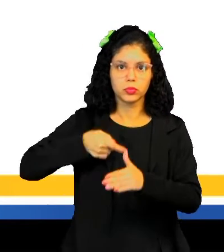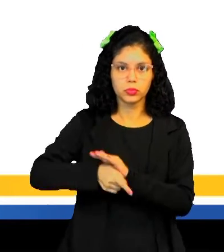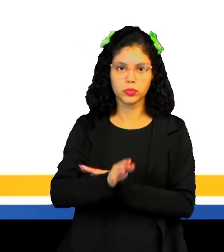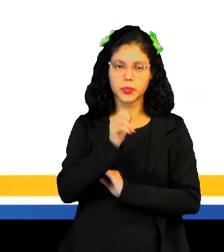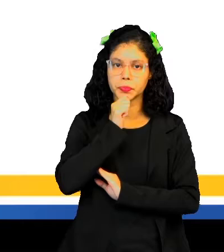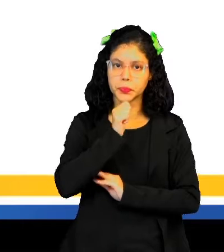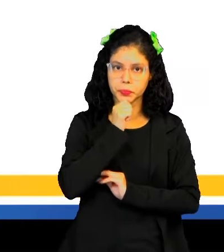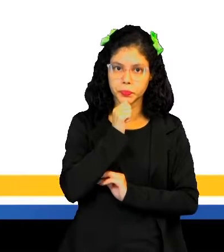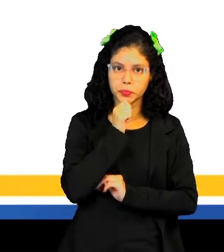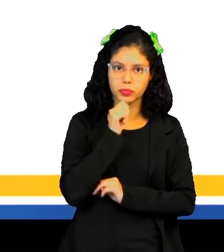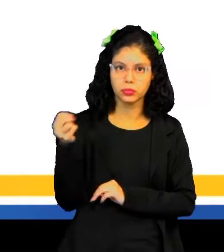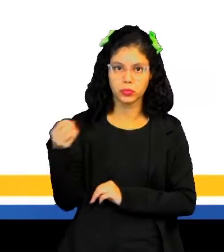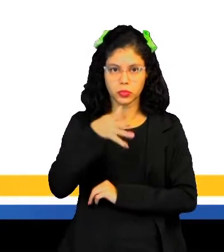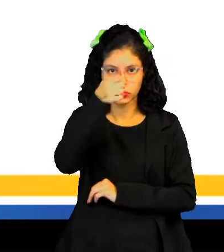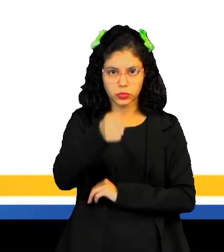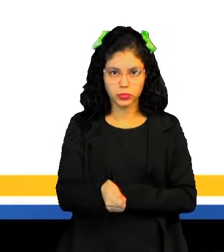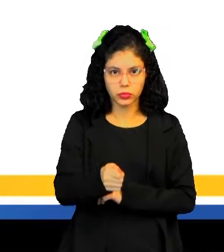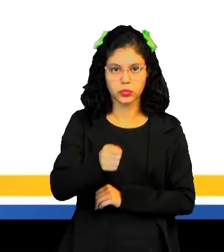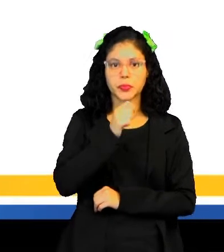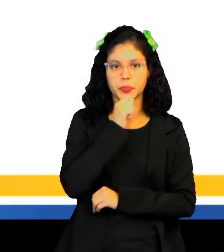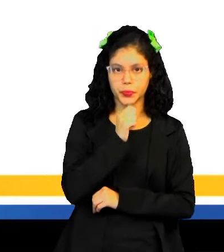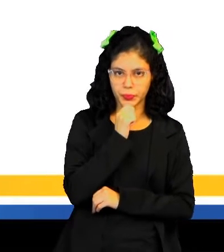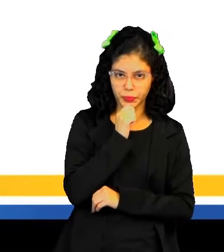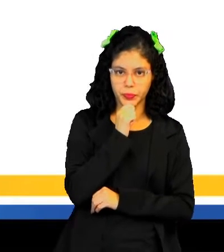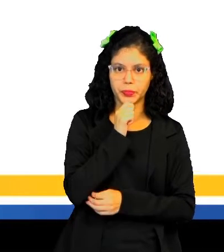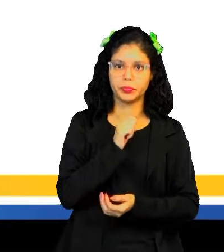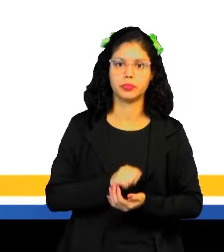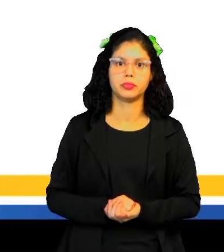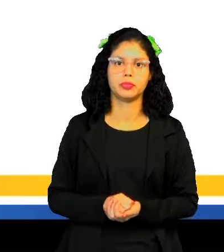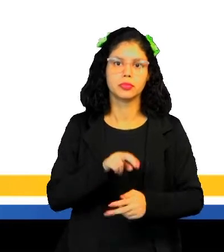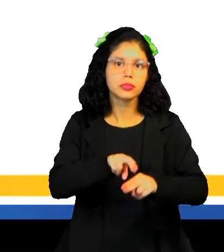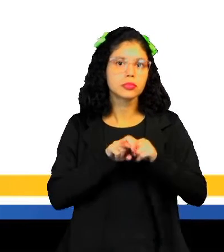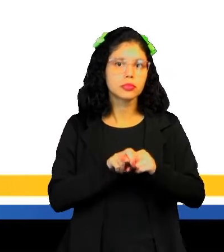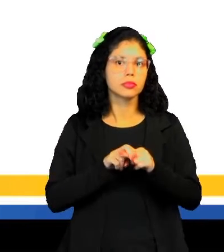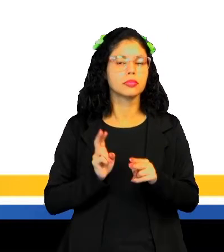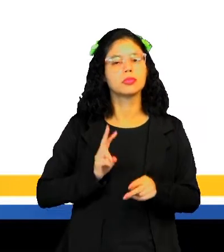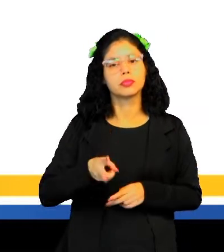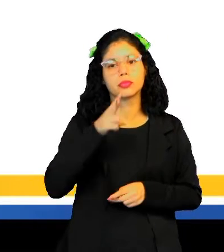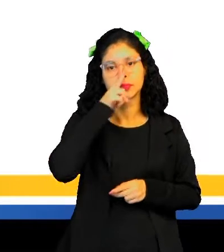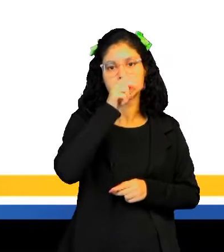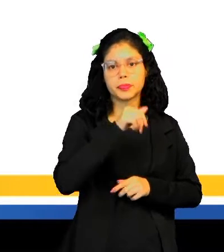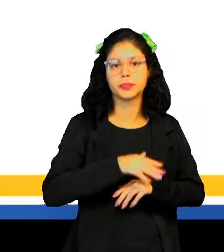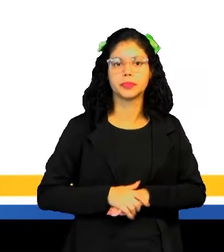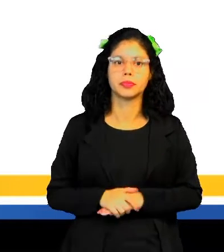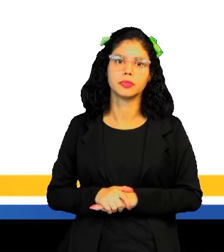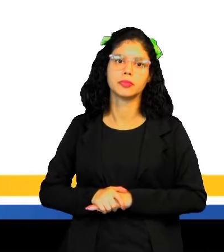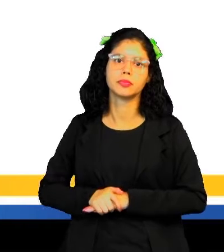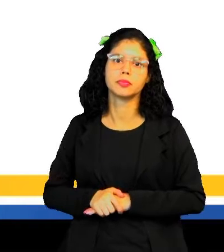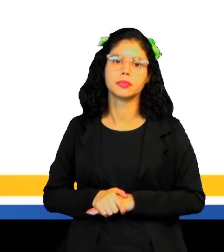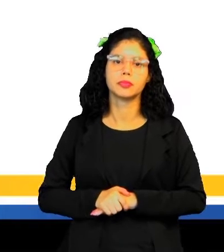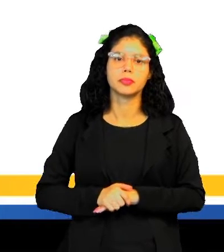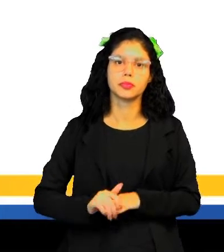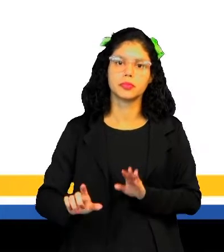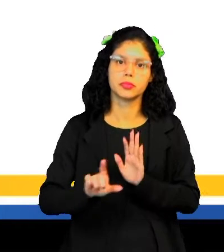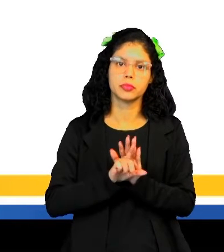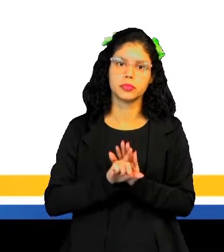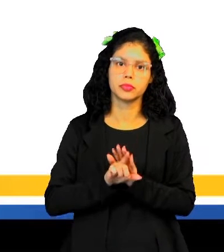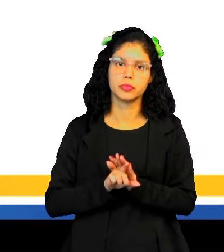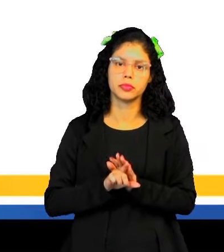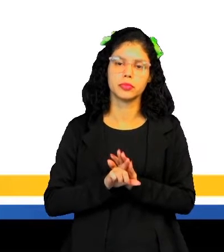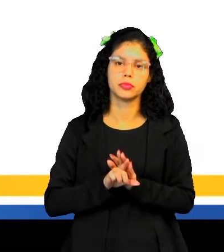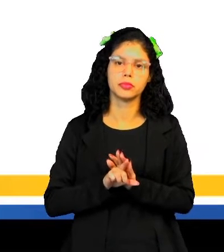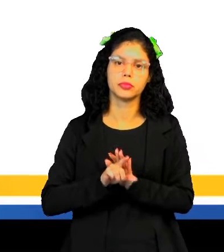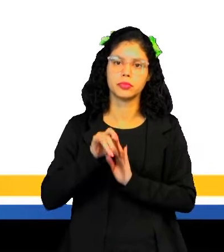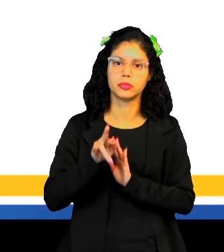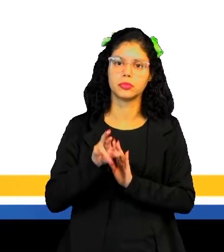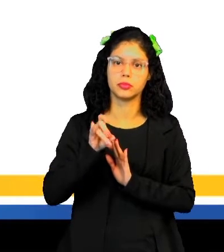inserir, no novo regime, e, portanto, se manteve no poder. A gente tem ali a lei da anistia,